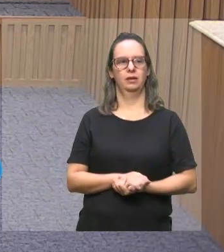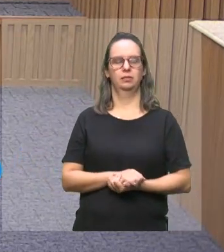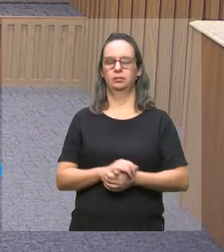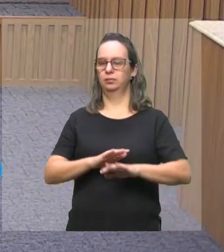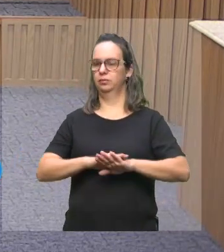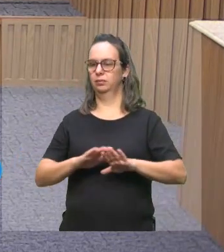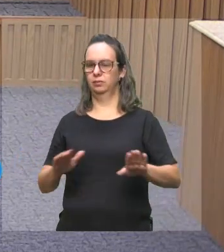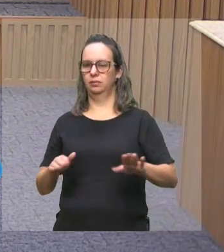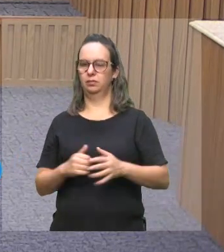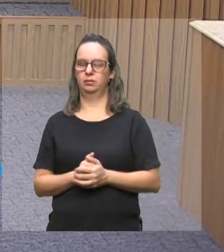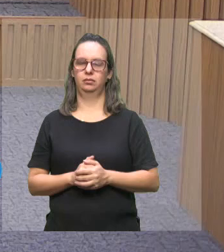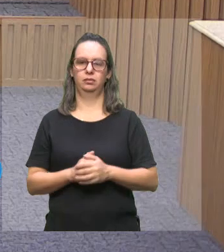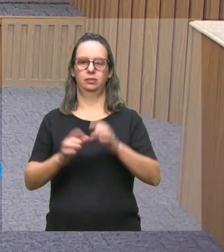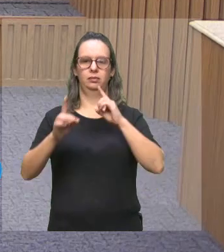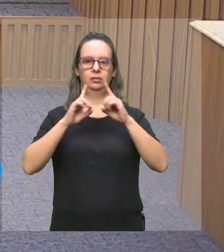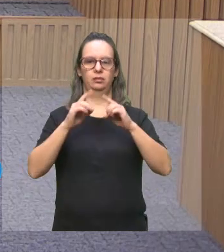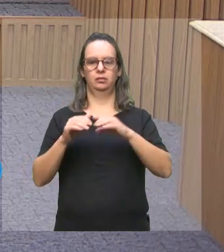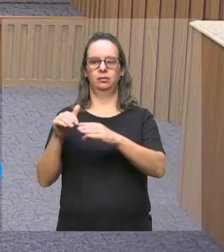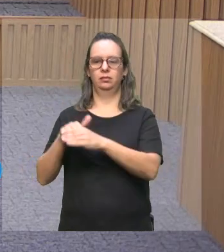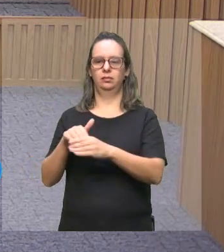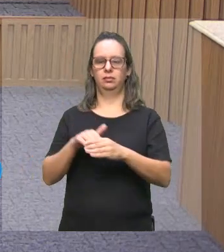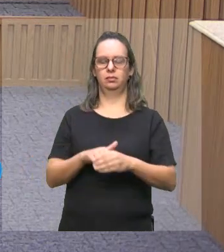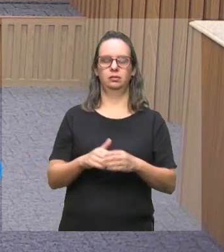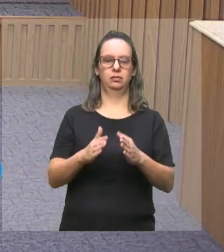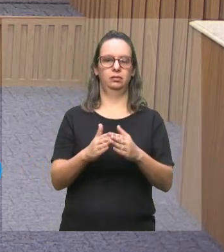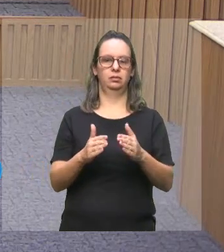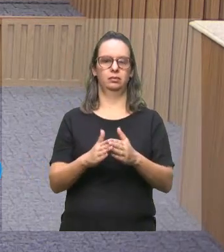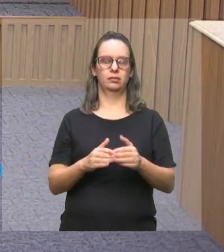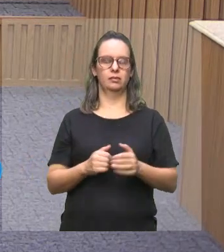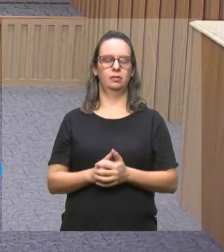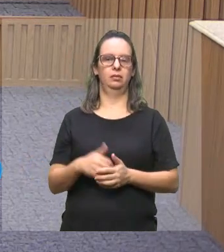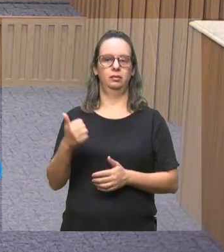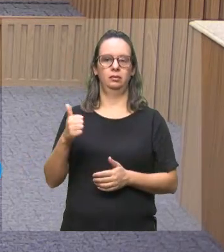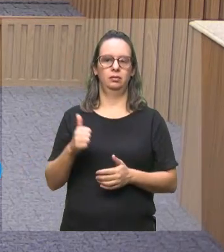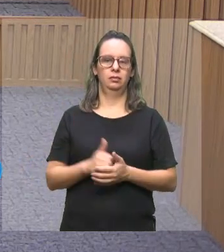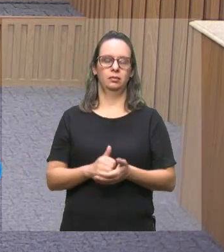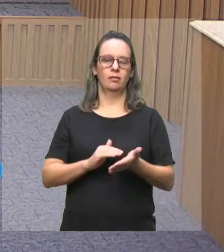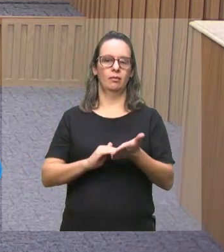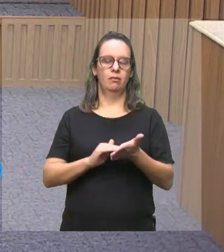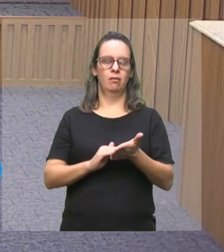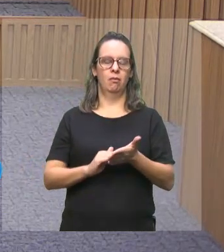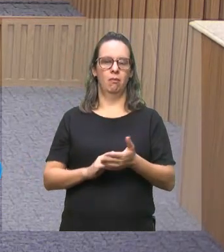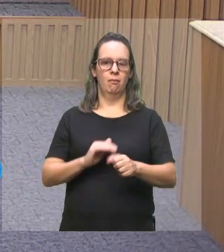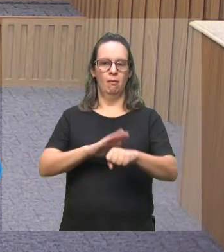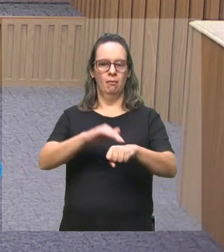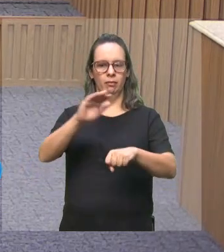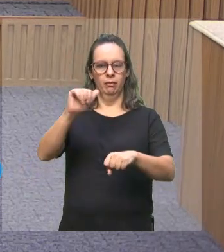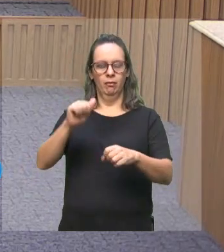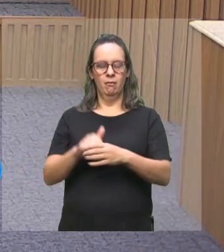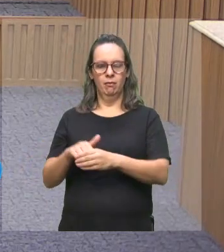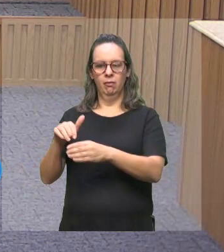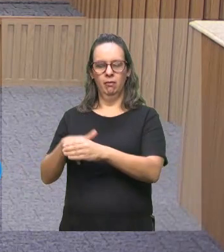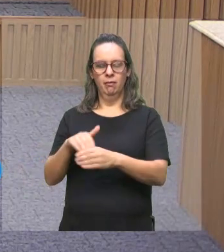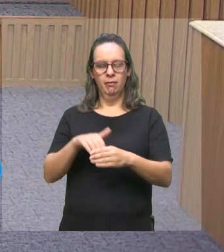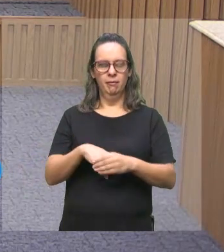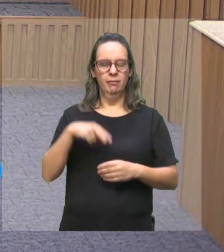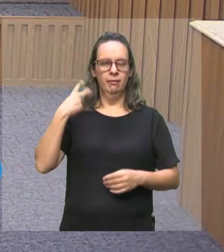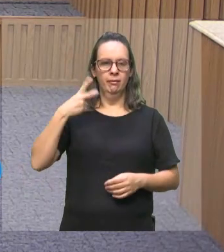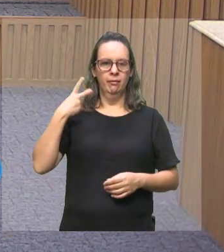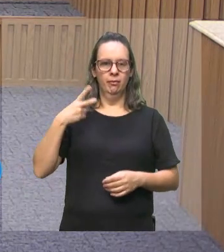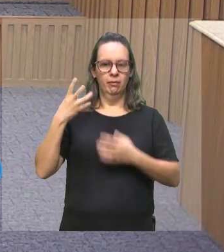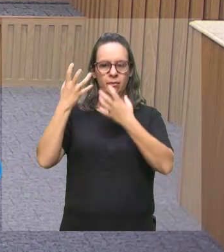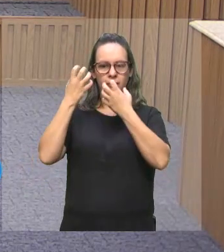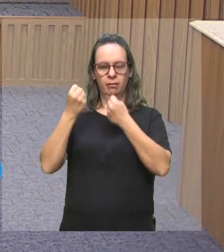Encerrada a discussão. Em votação, solicito ao primeiro secretário, vereador Ramon, que proceda à chamada de votação. Os vereadores que